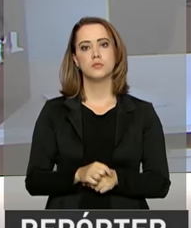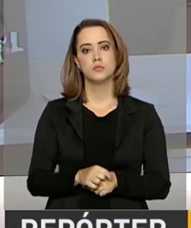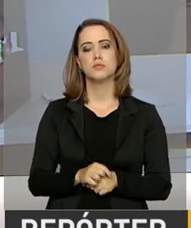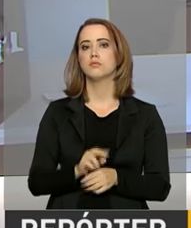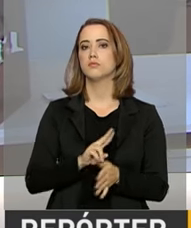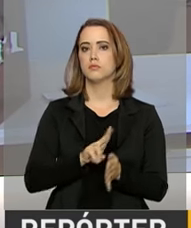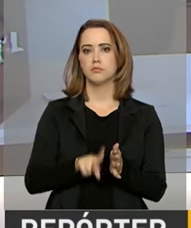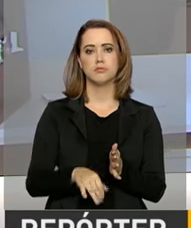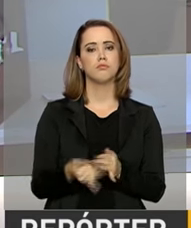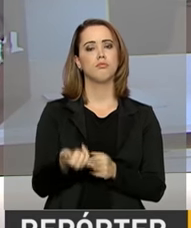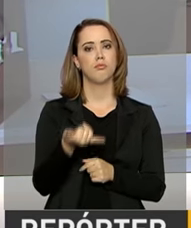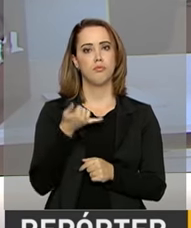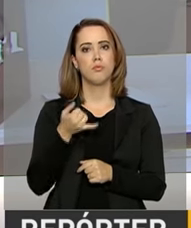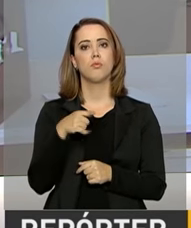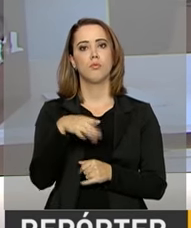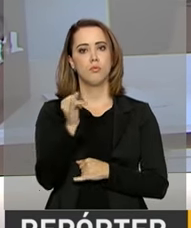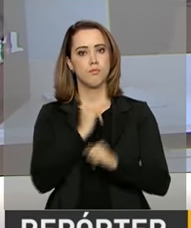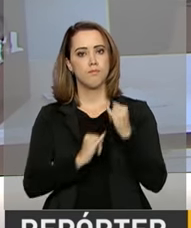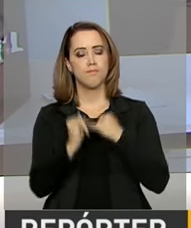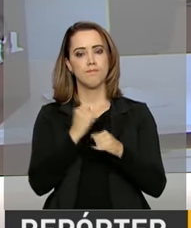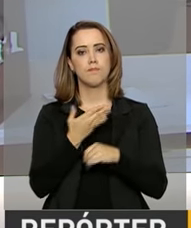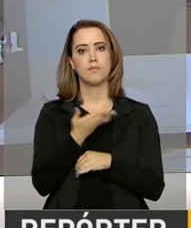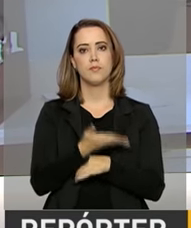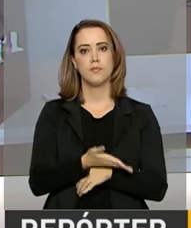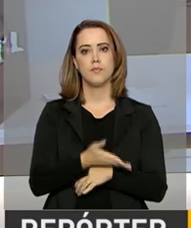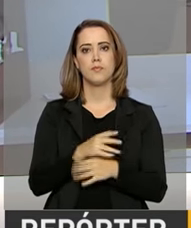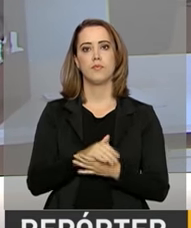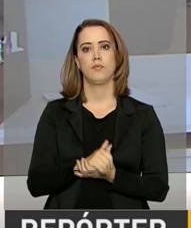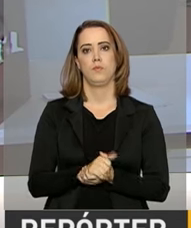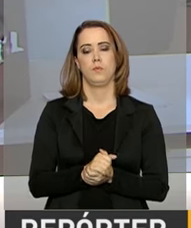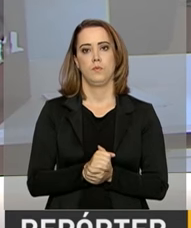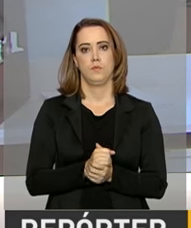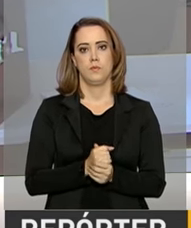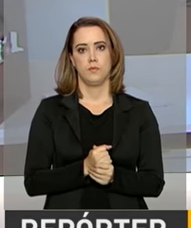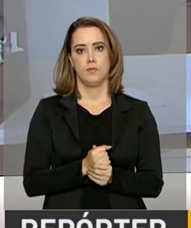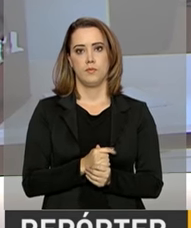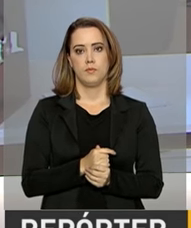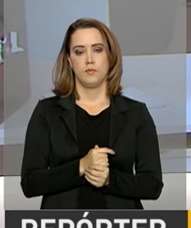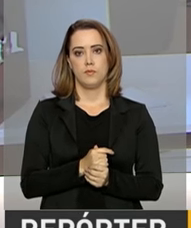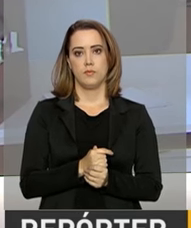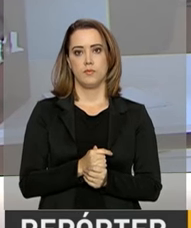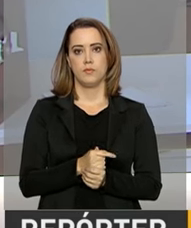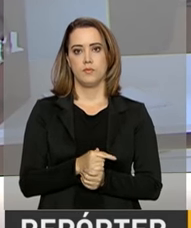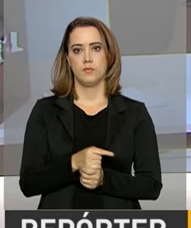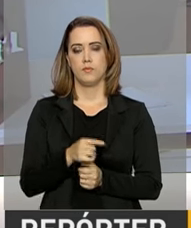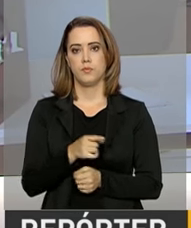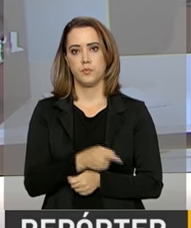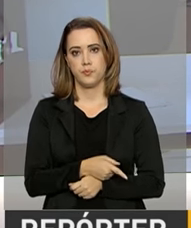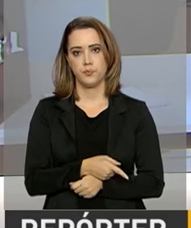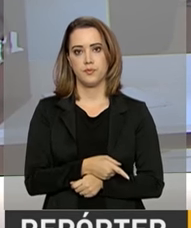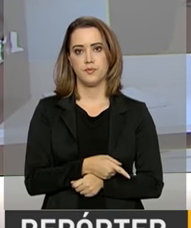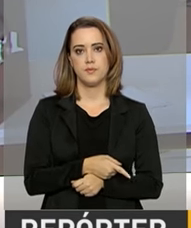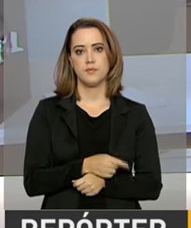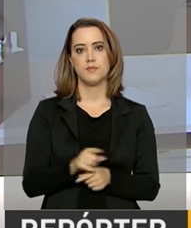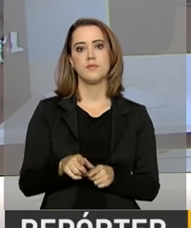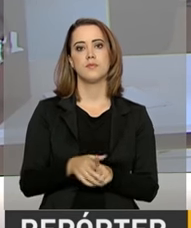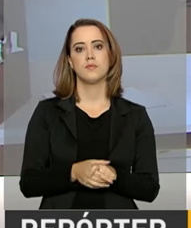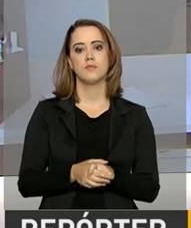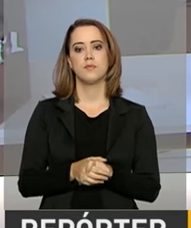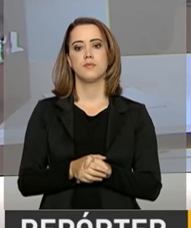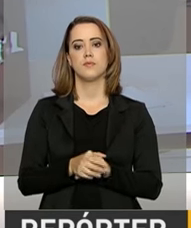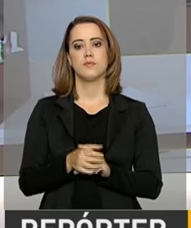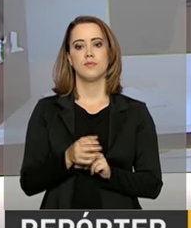e também pelo telefone do Banco do Brasil, esse aqui, presta atenção, 080072 90001.